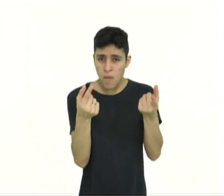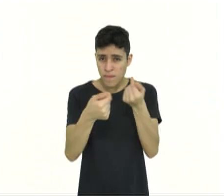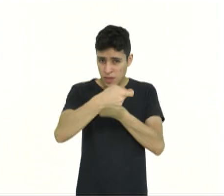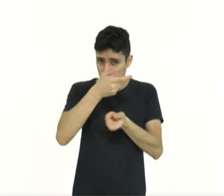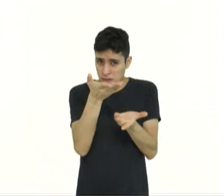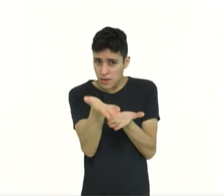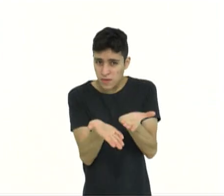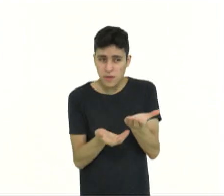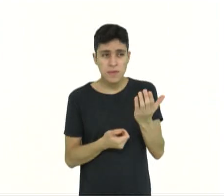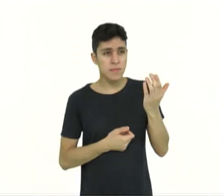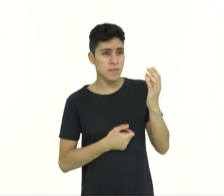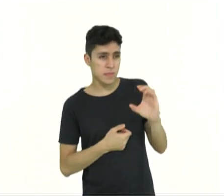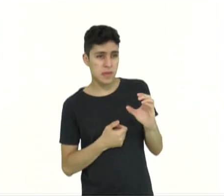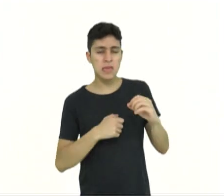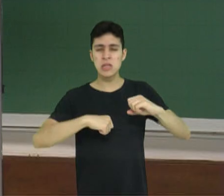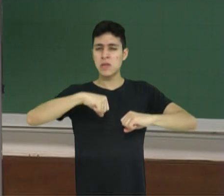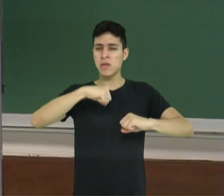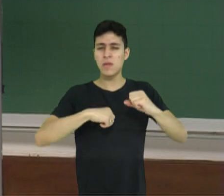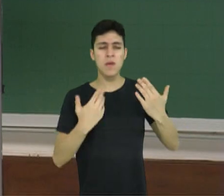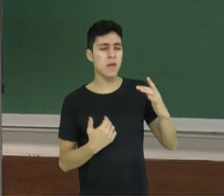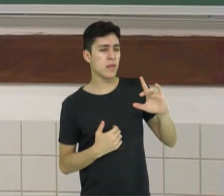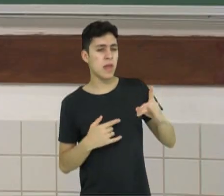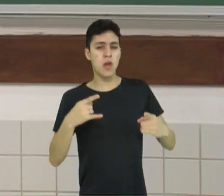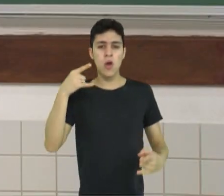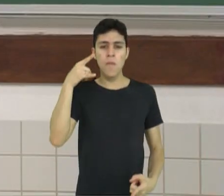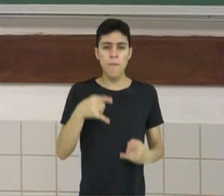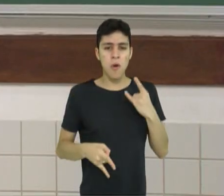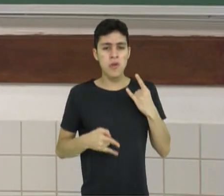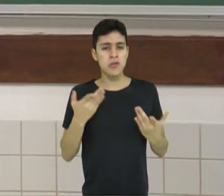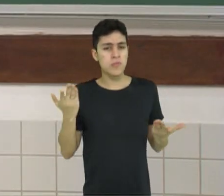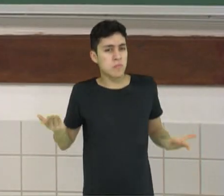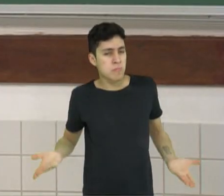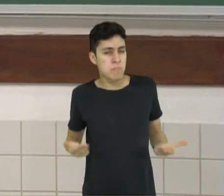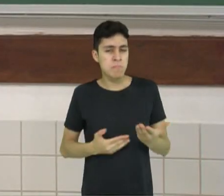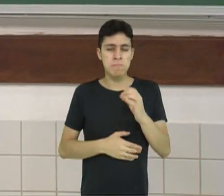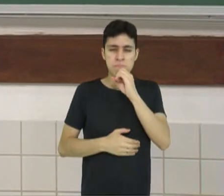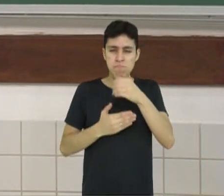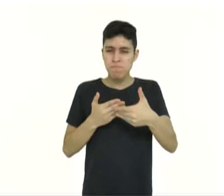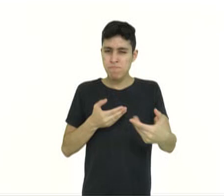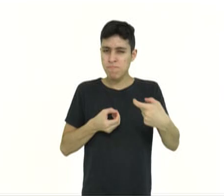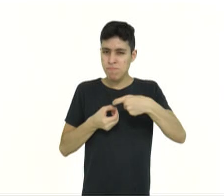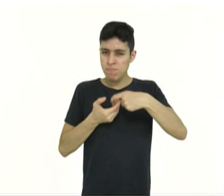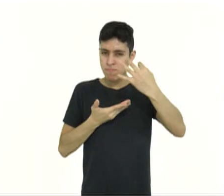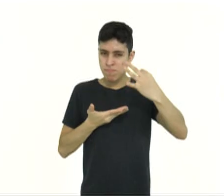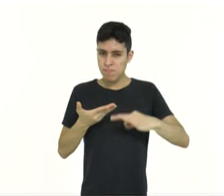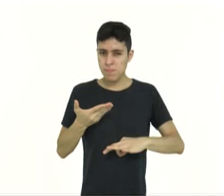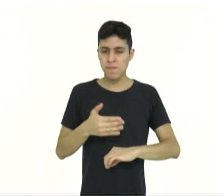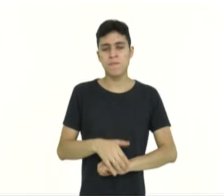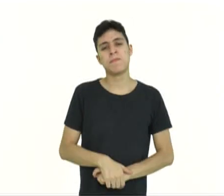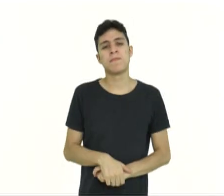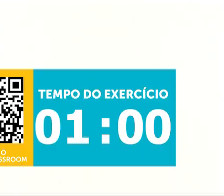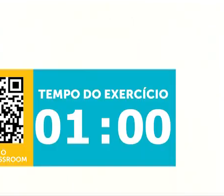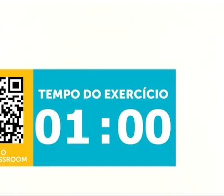C, indústria. Ou letra D, robótica. Rapidinho a gente já corrige.